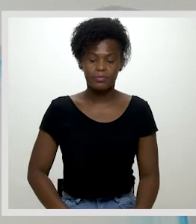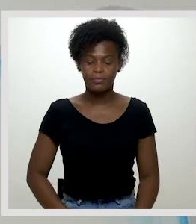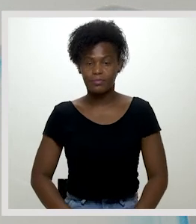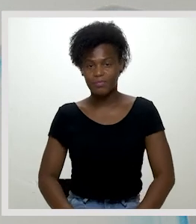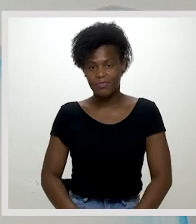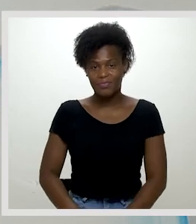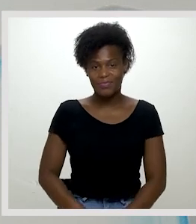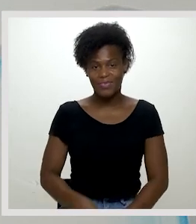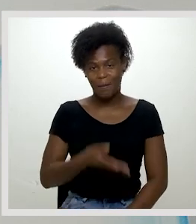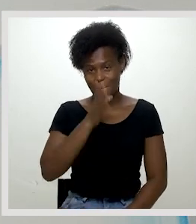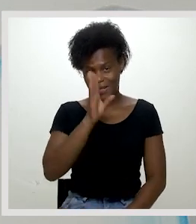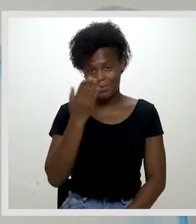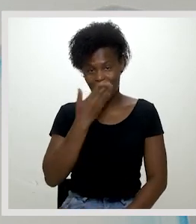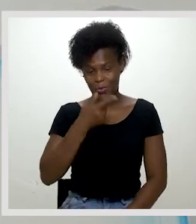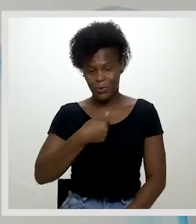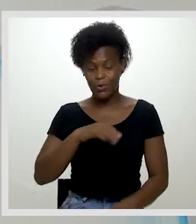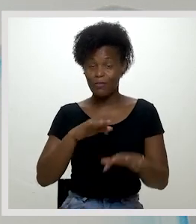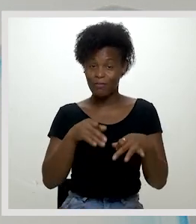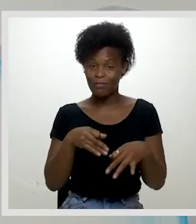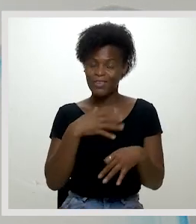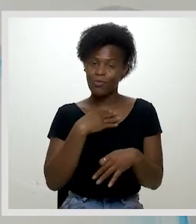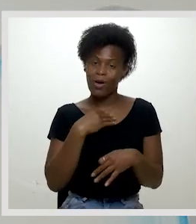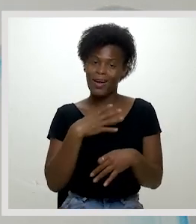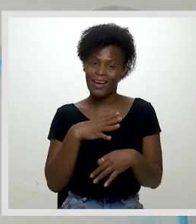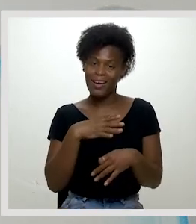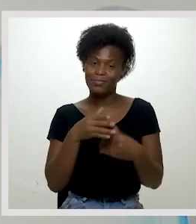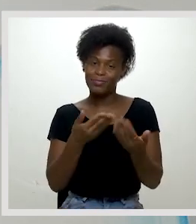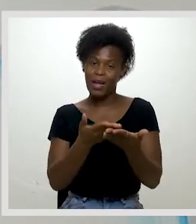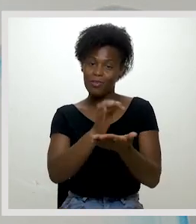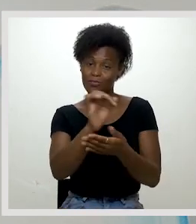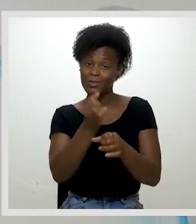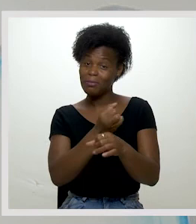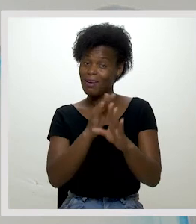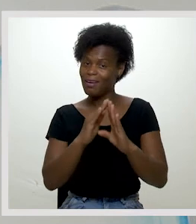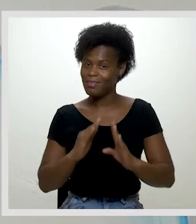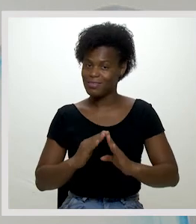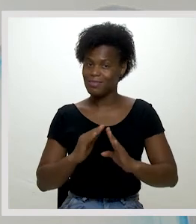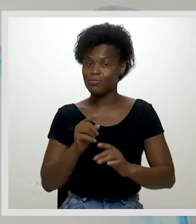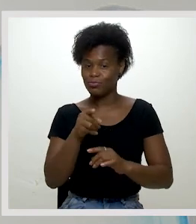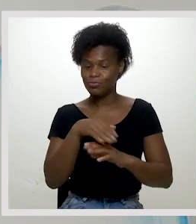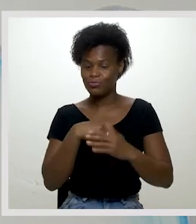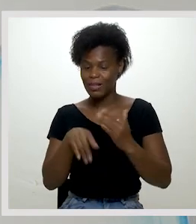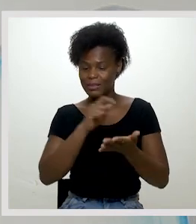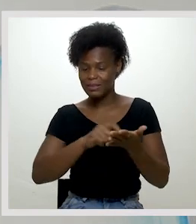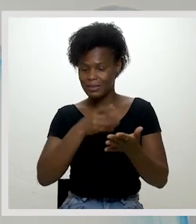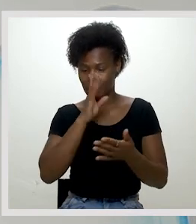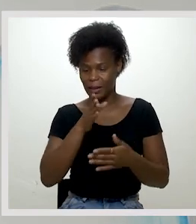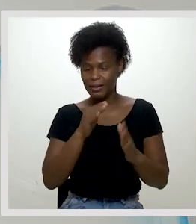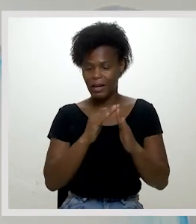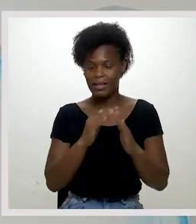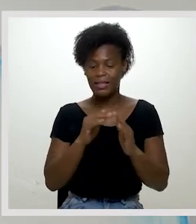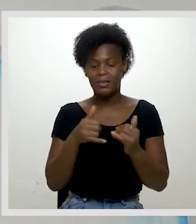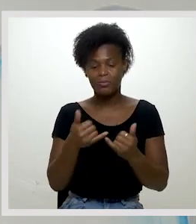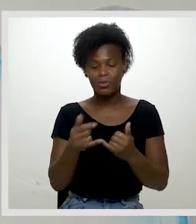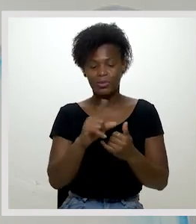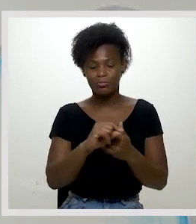Chegando praticamente ao fim da nossa aula, gostaria de deixar aqui um pequeno trabalho para casa, para fazer, exercitar em casa e consolidar